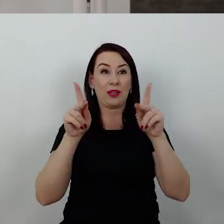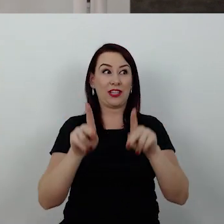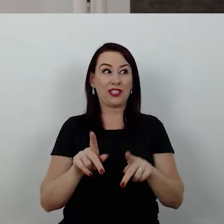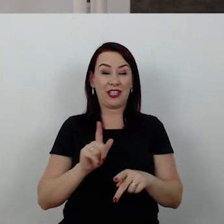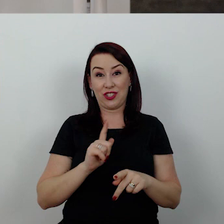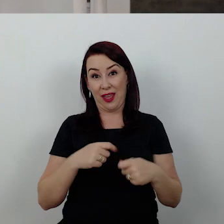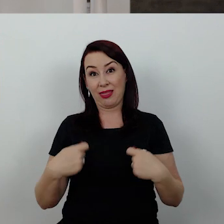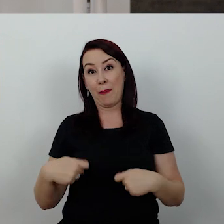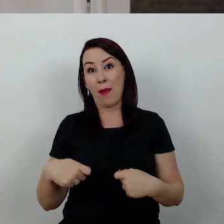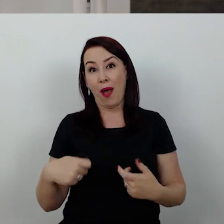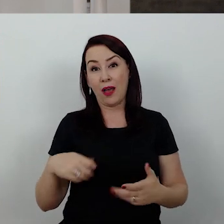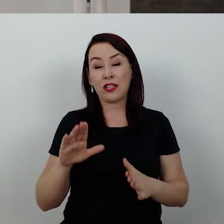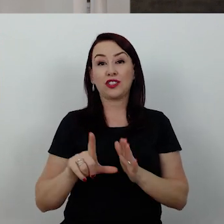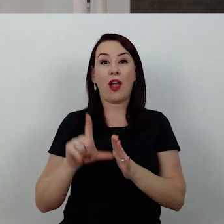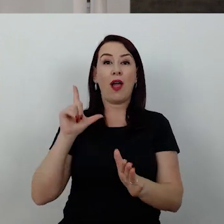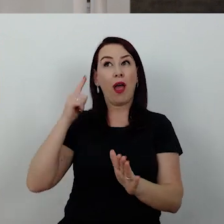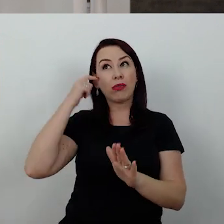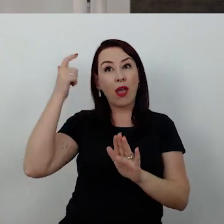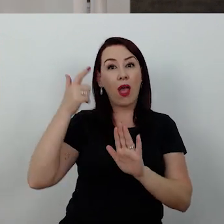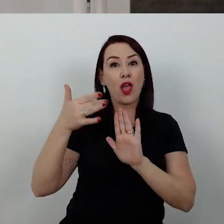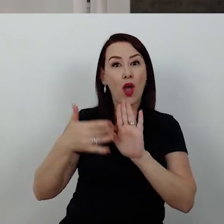falando de um processo